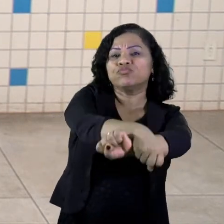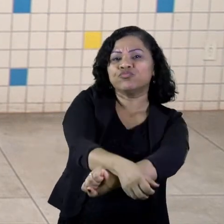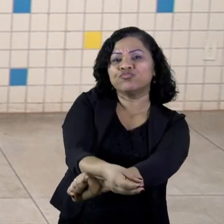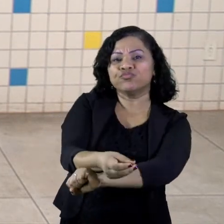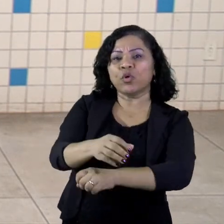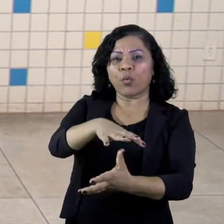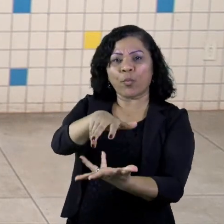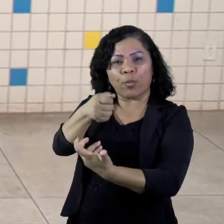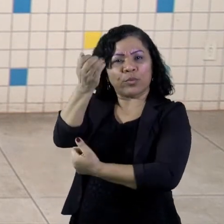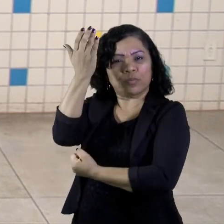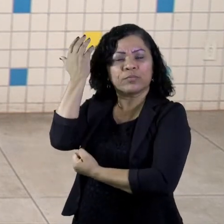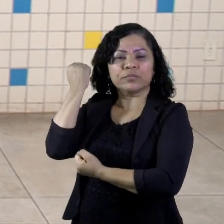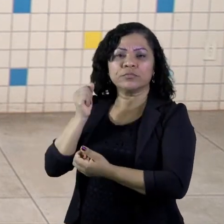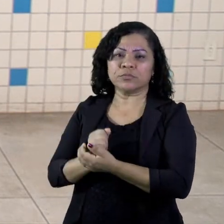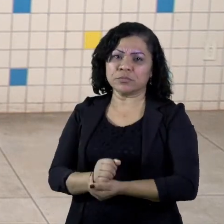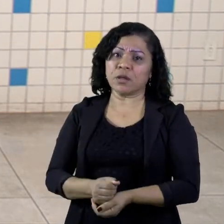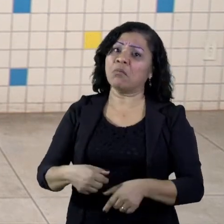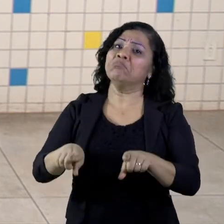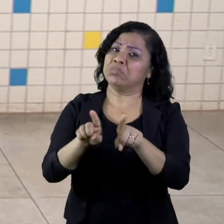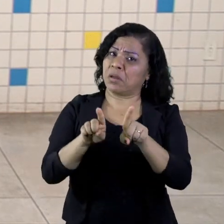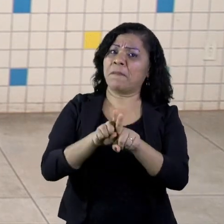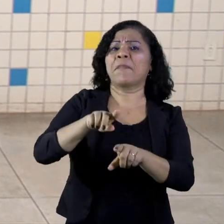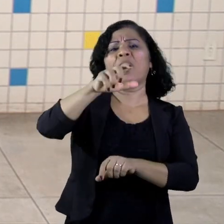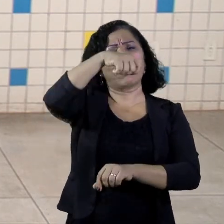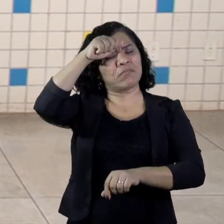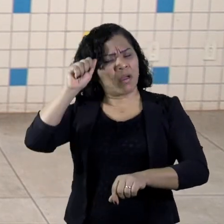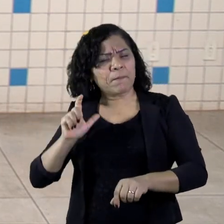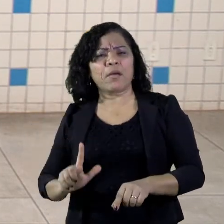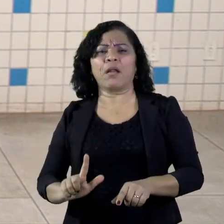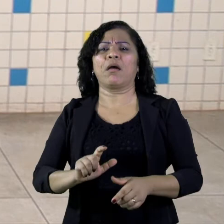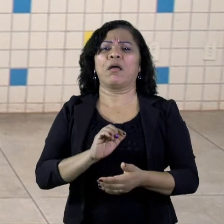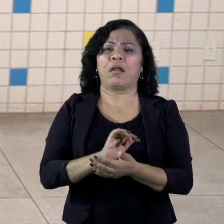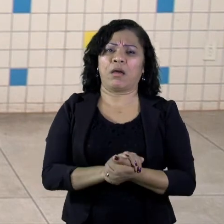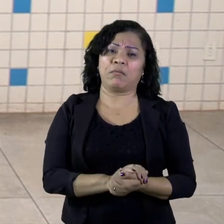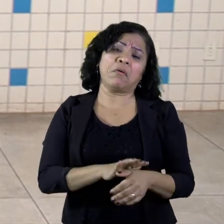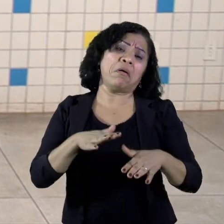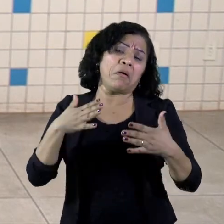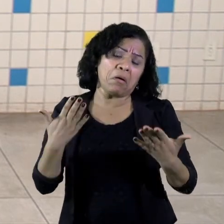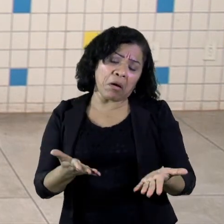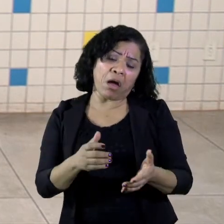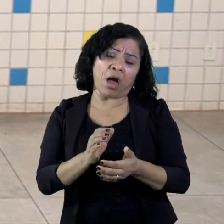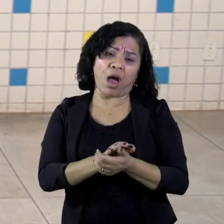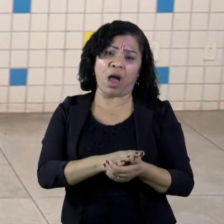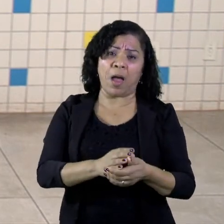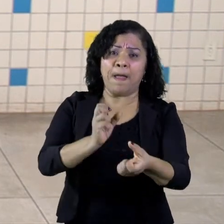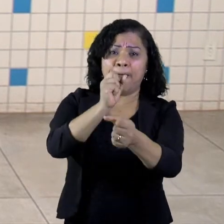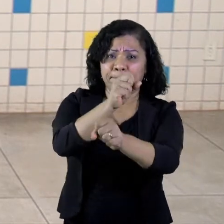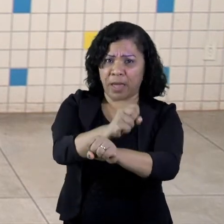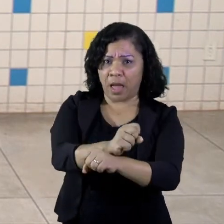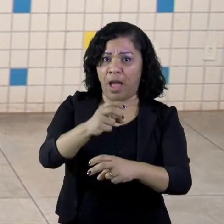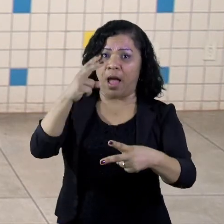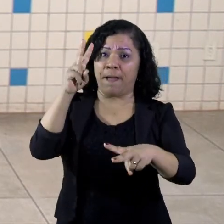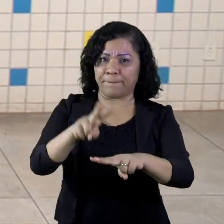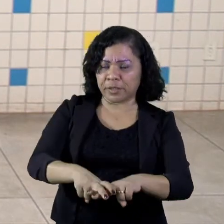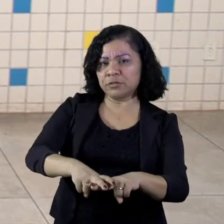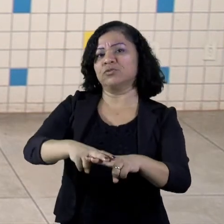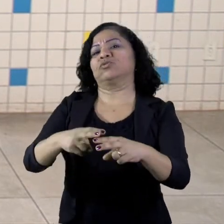critérios valem para a África. Por exemplo, ser um prisioneiro de guerra, contrair uma